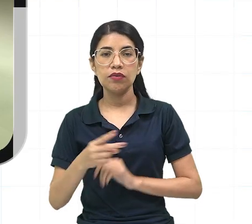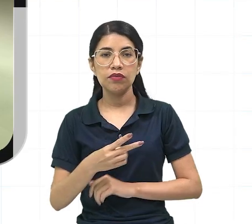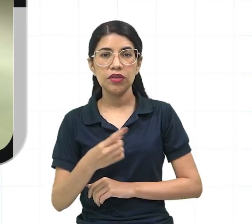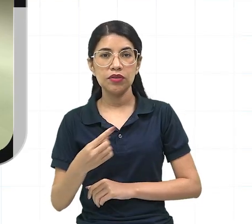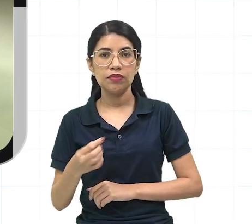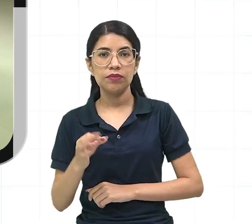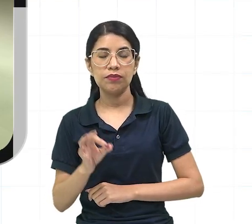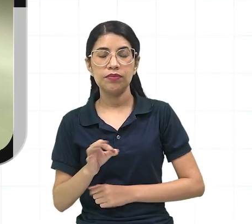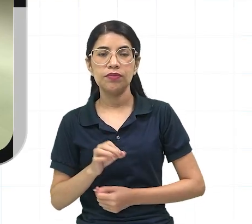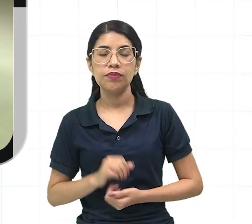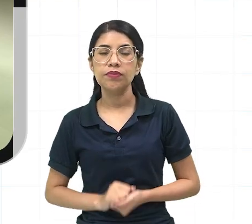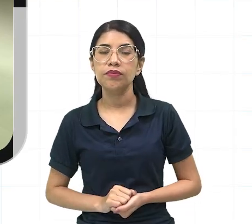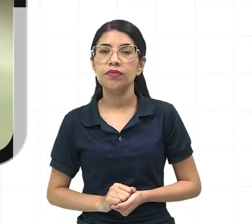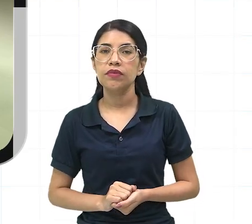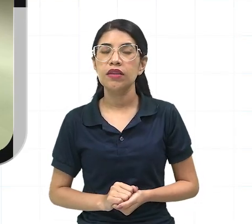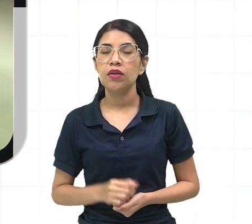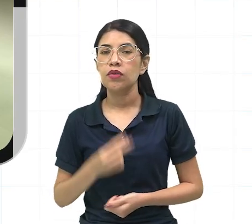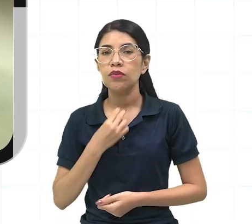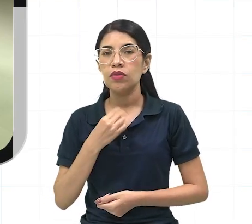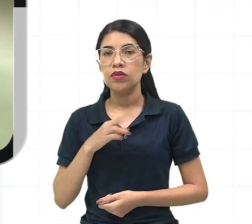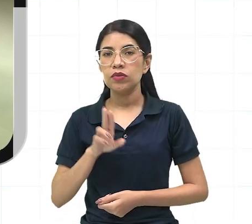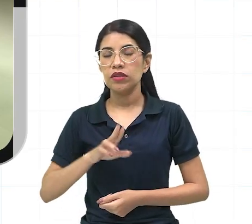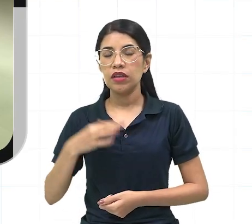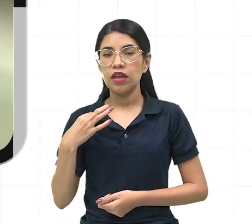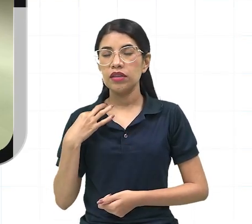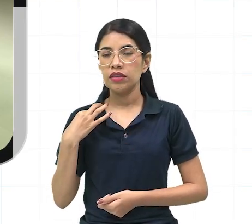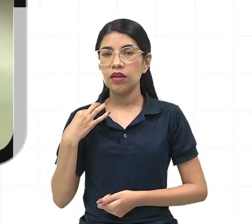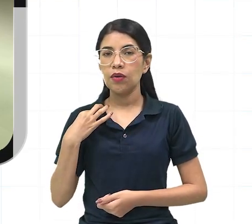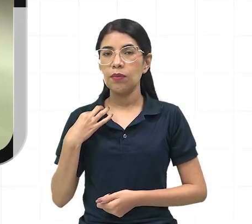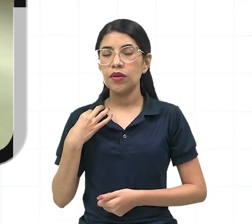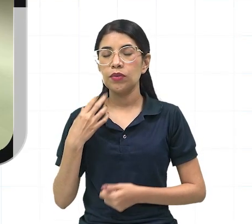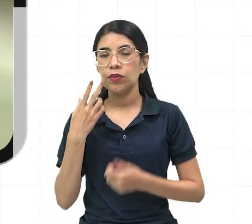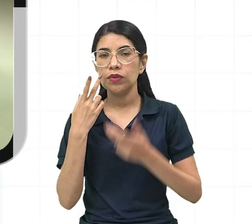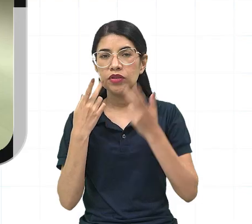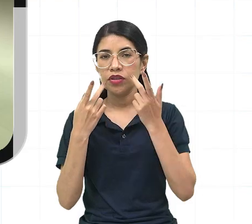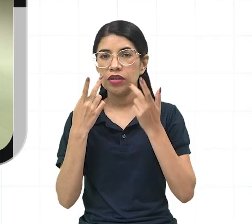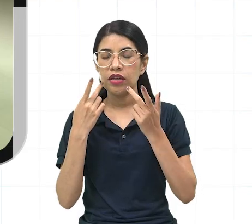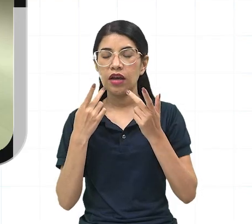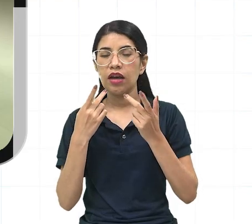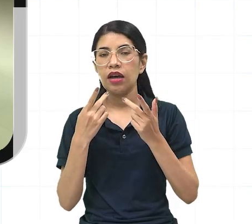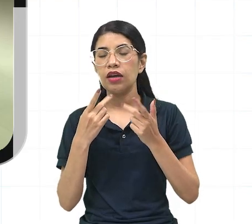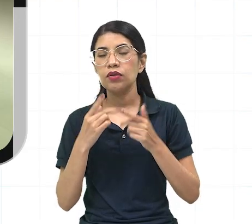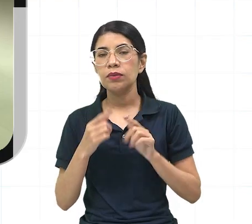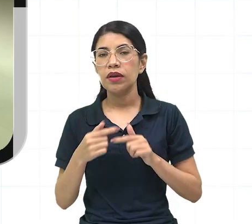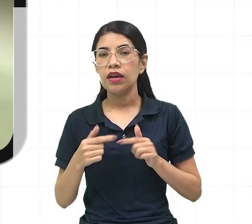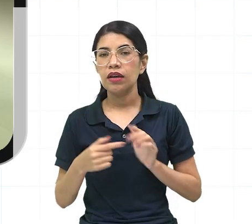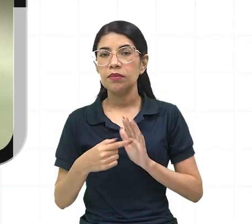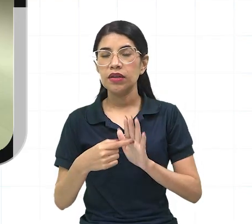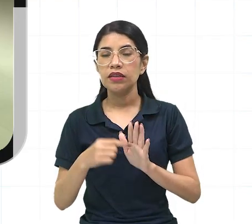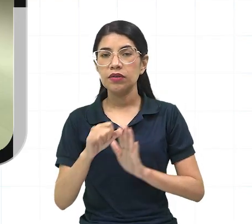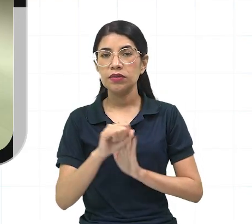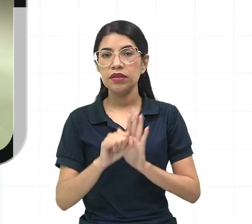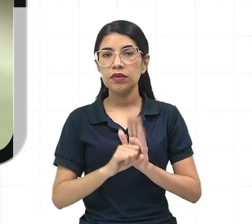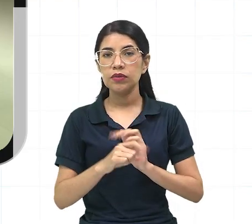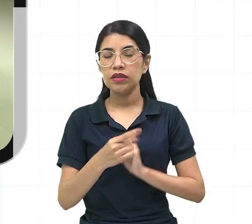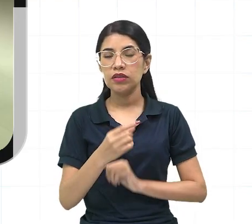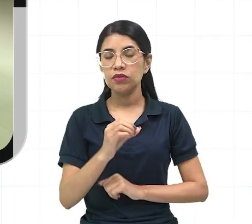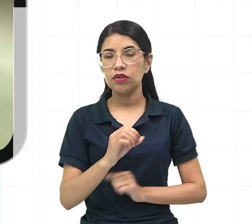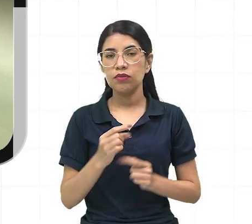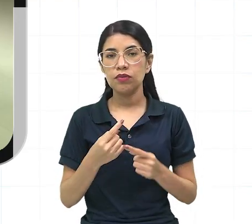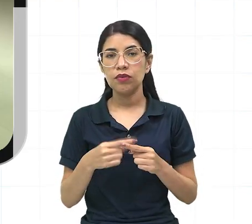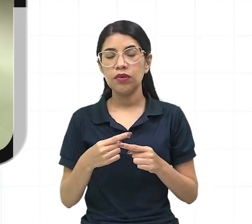XXI. Então, eu não posso usar esses figurinos numa peça teatral, numa ação cênica do século XVIII, por